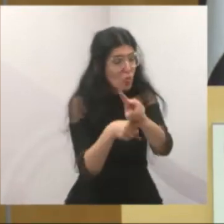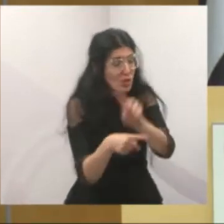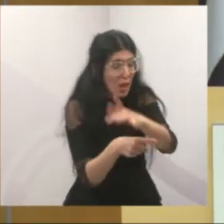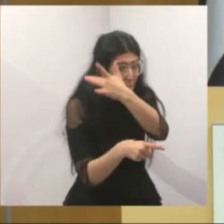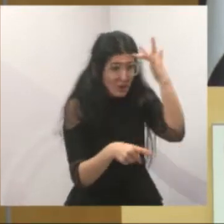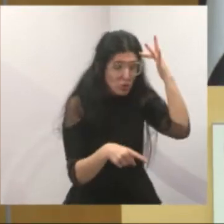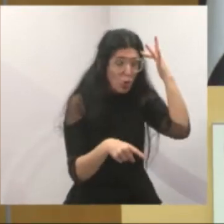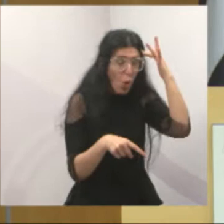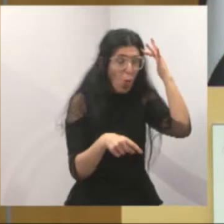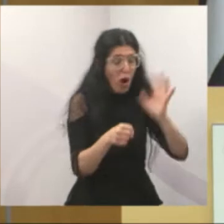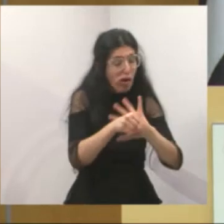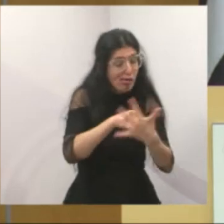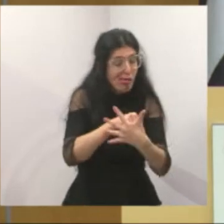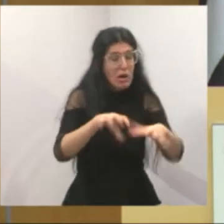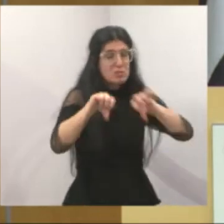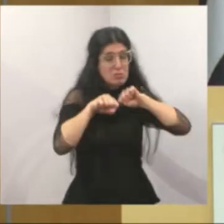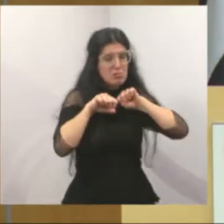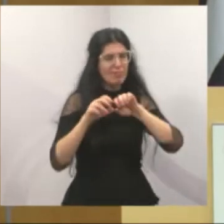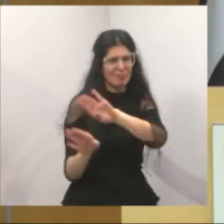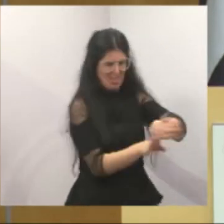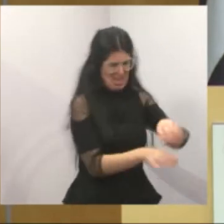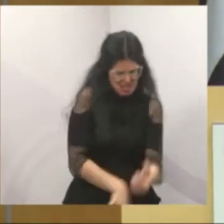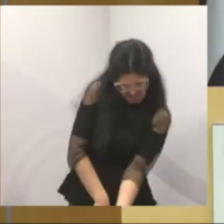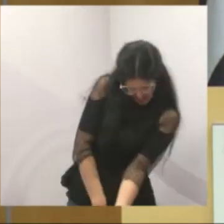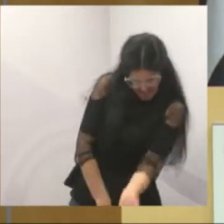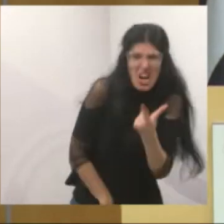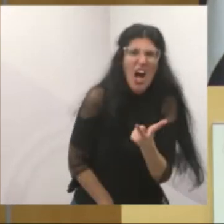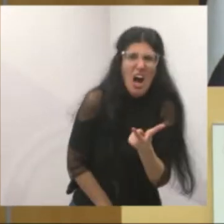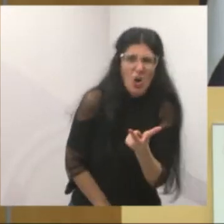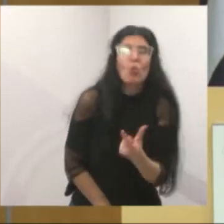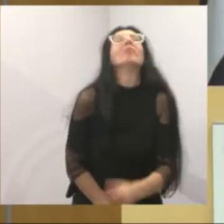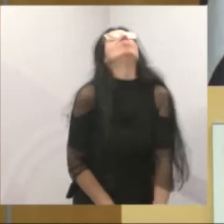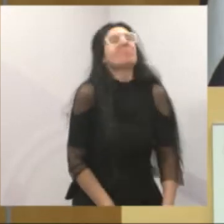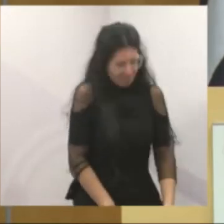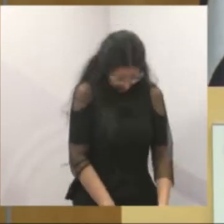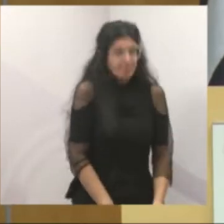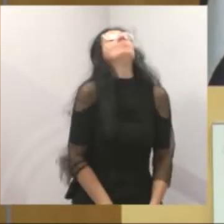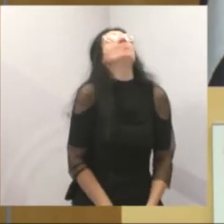Não é estranho isso? É muito estranho, gente.